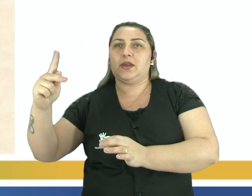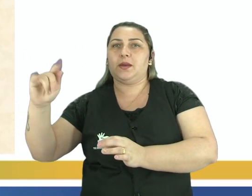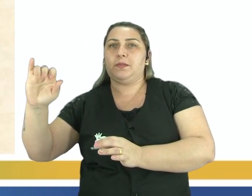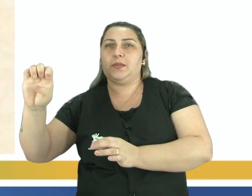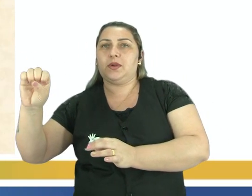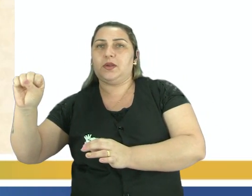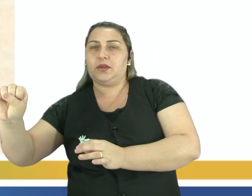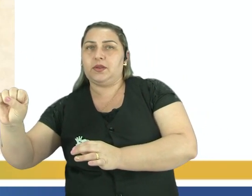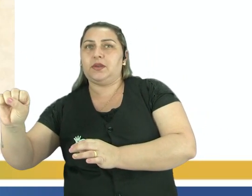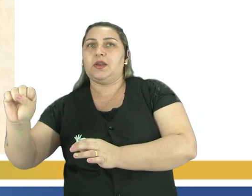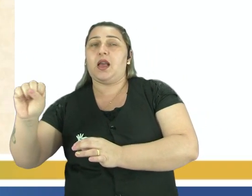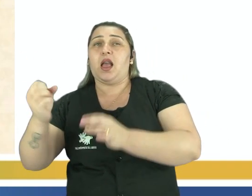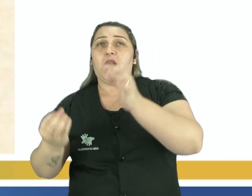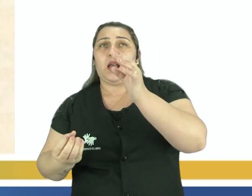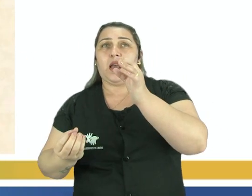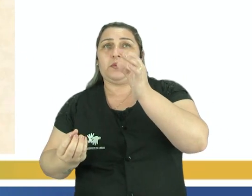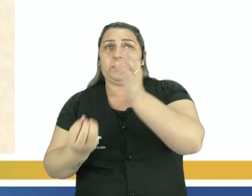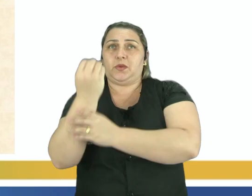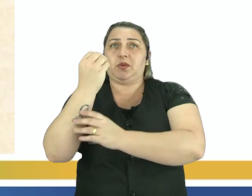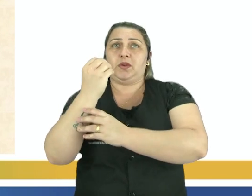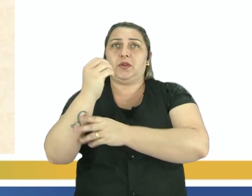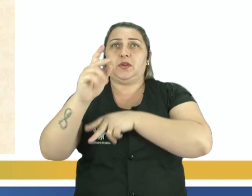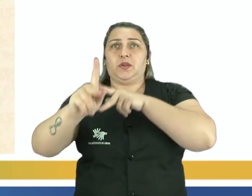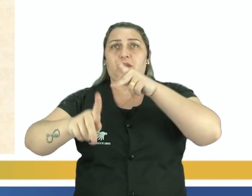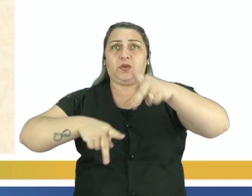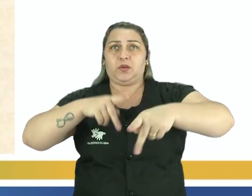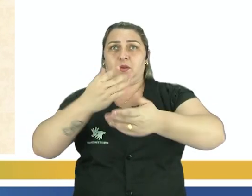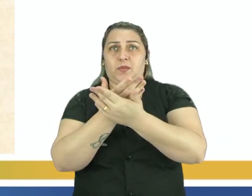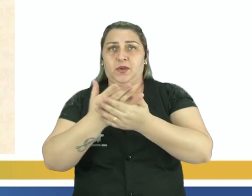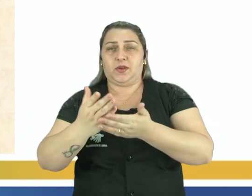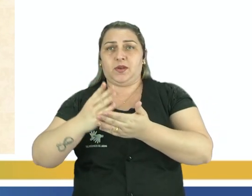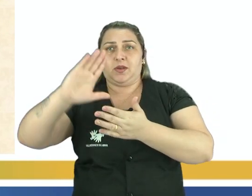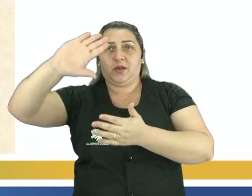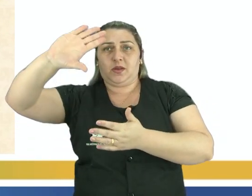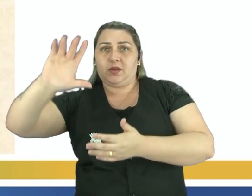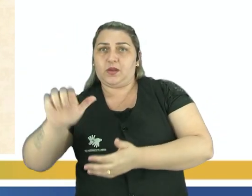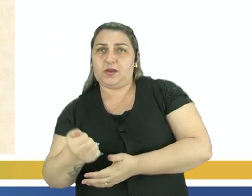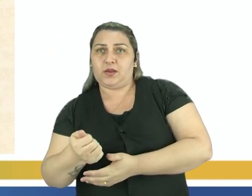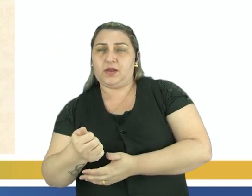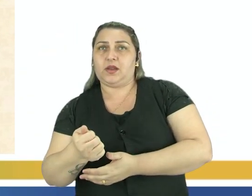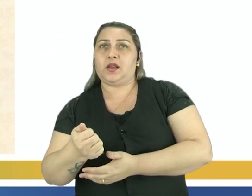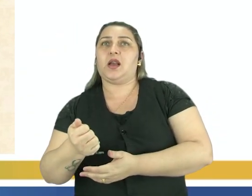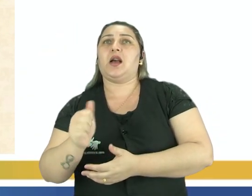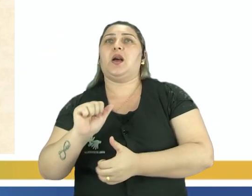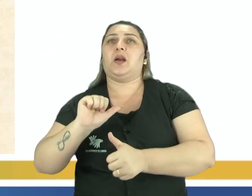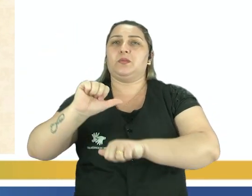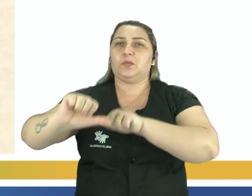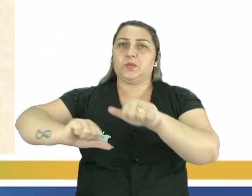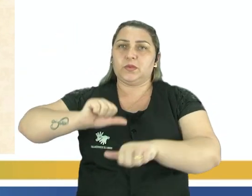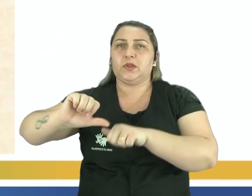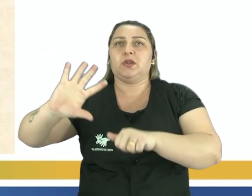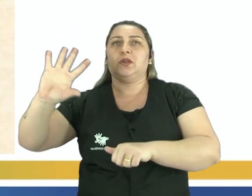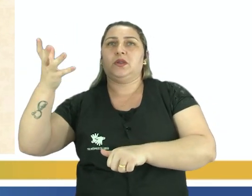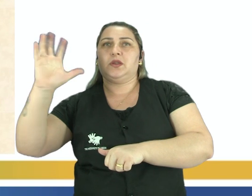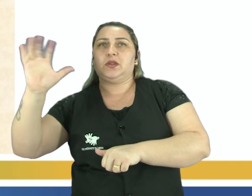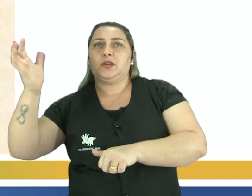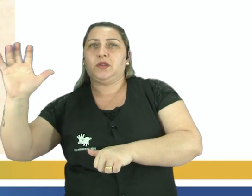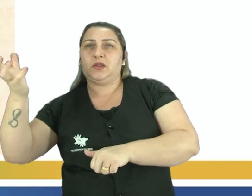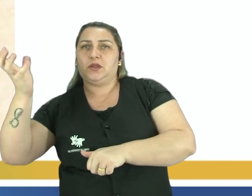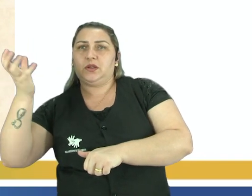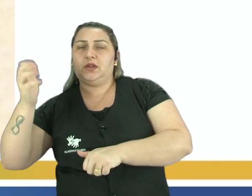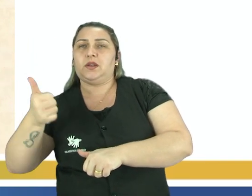Então, pessoal, a história da humanidade começou na África. As alterações climáticas ocorridas há 15 milhões de